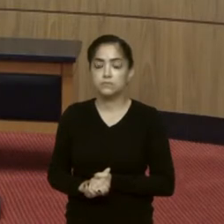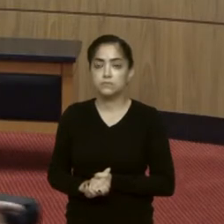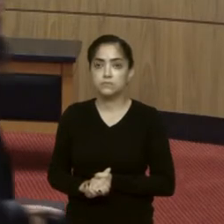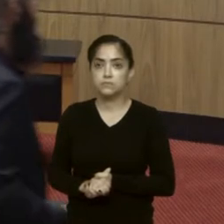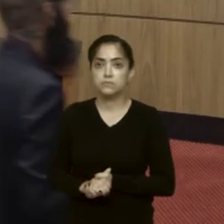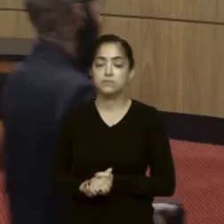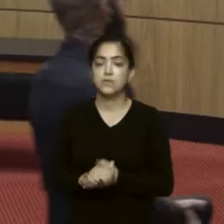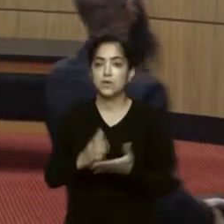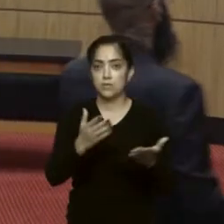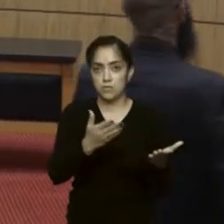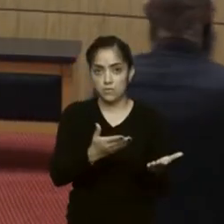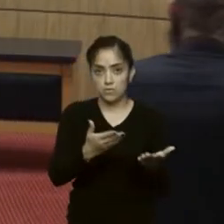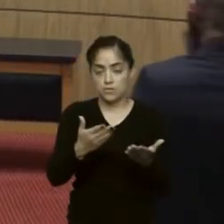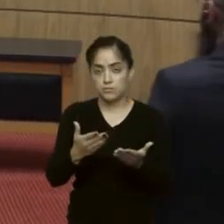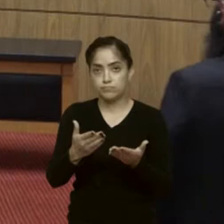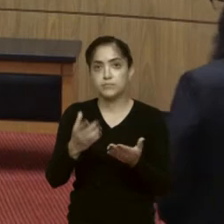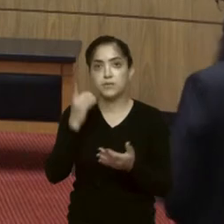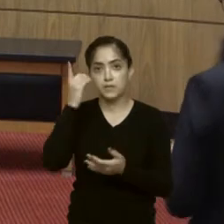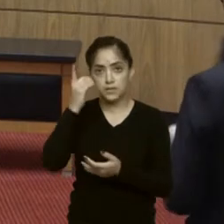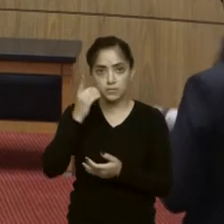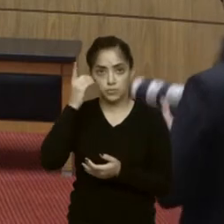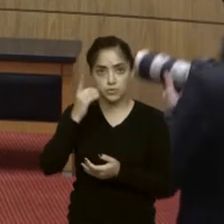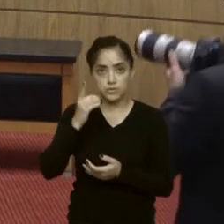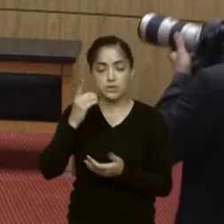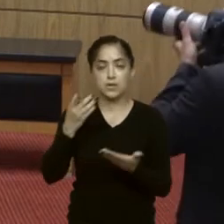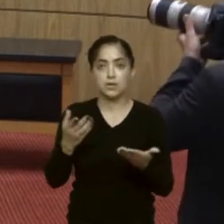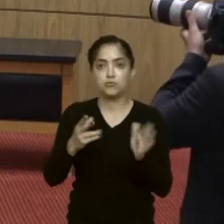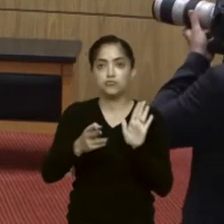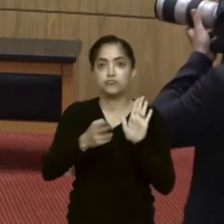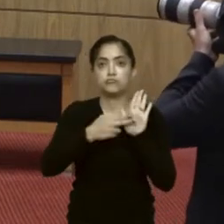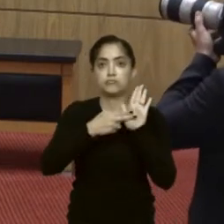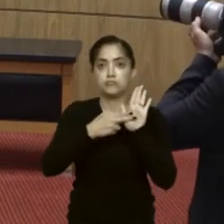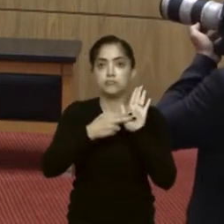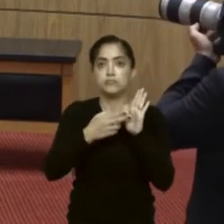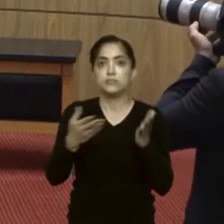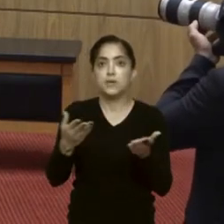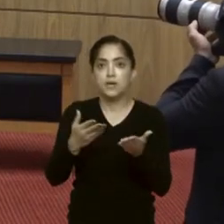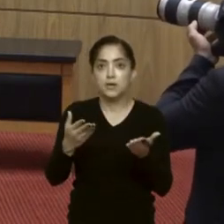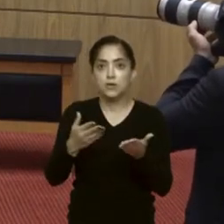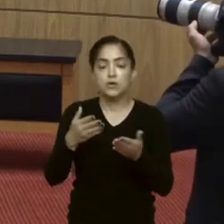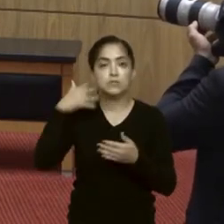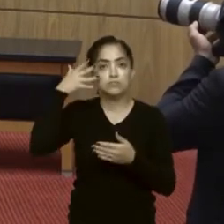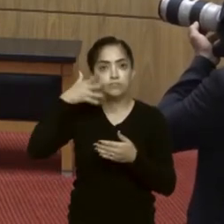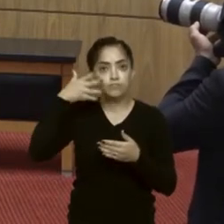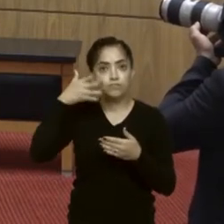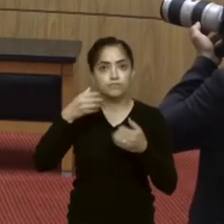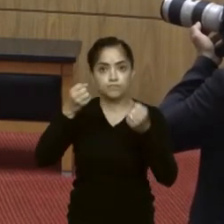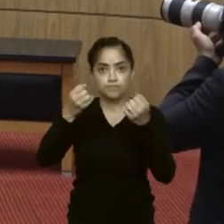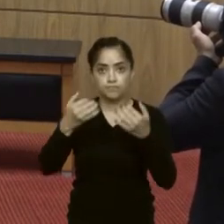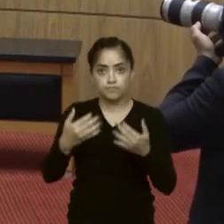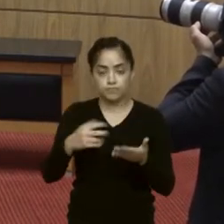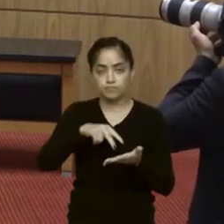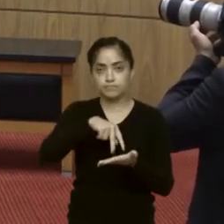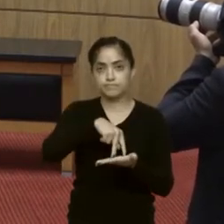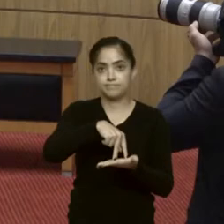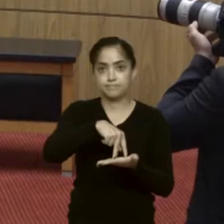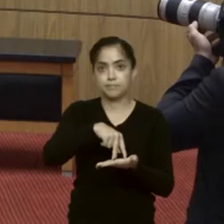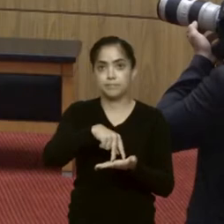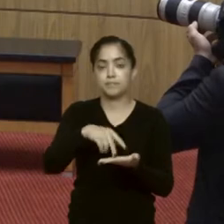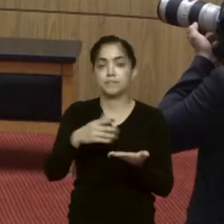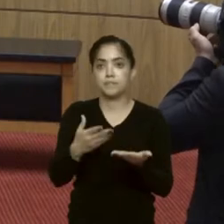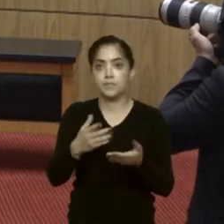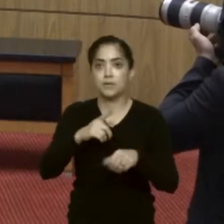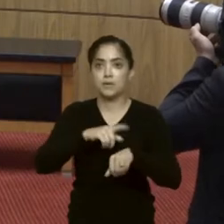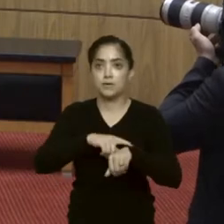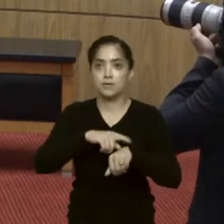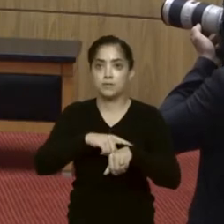Concedo a palavra ao deputado empossado para que possa proferir seu pronunciamento. O senhor terá o tempo